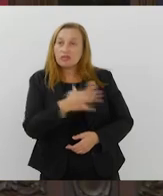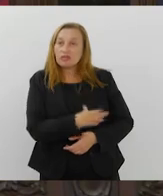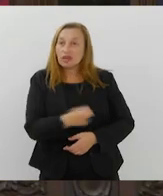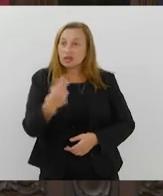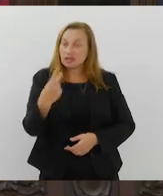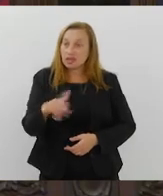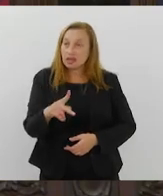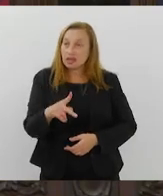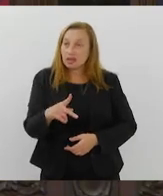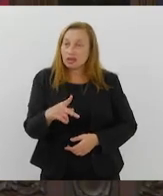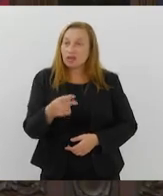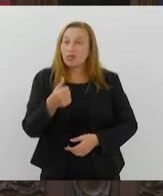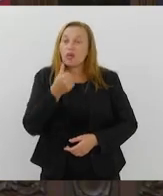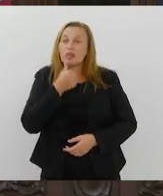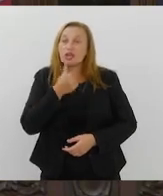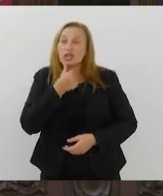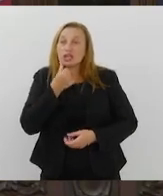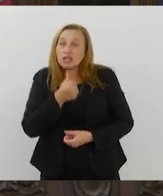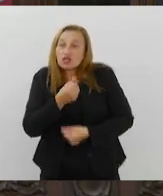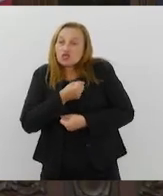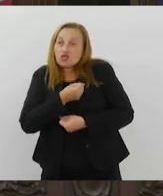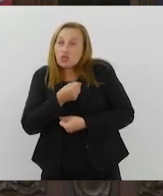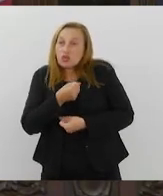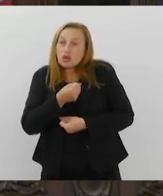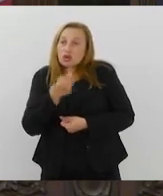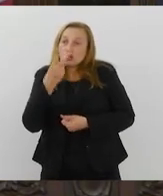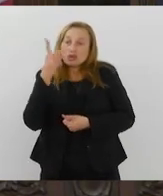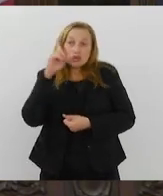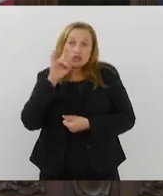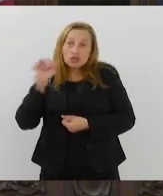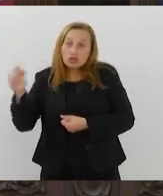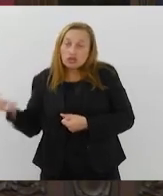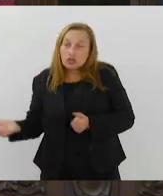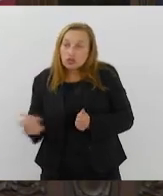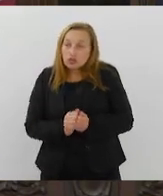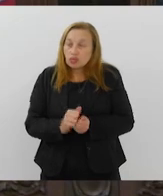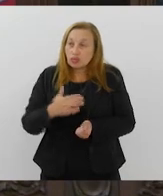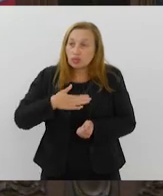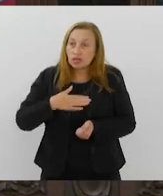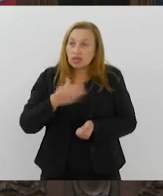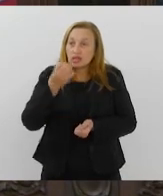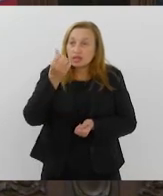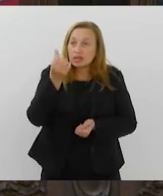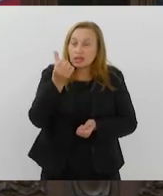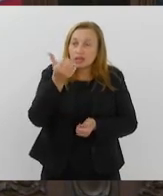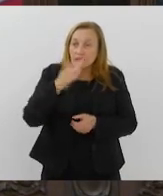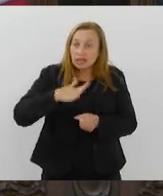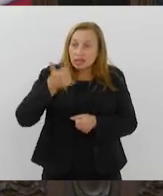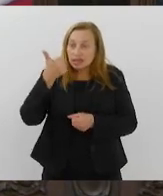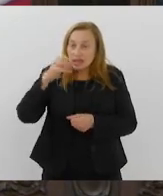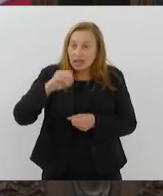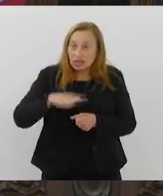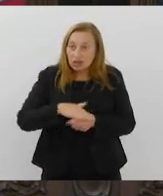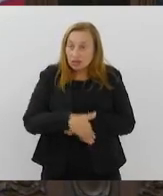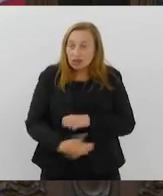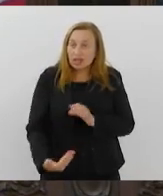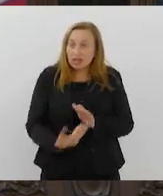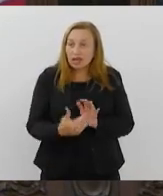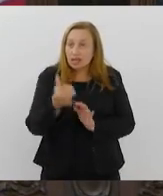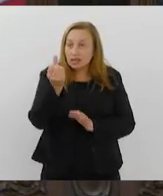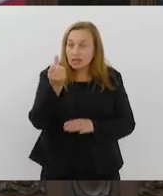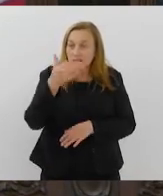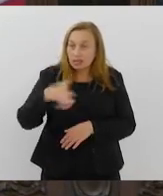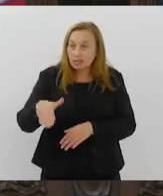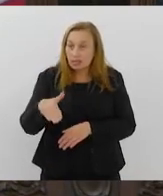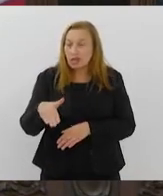com a menininha de colo, ficou dois dias comigo, das 10 da noite às 6:30 da manhã, então todo o meu respeito a